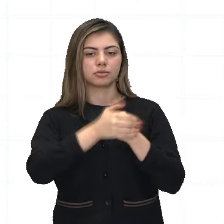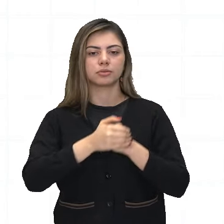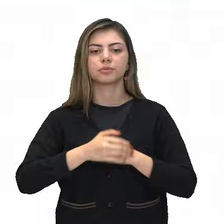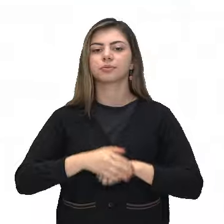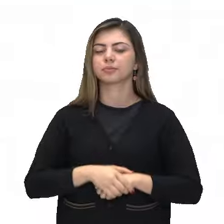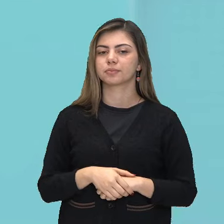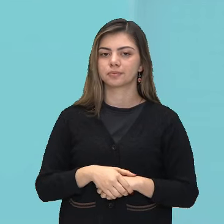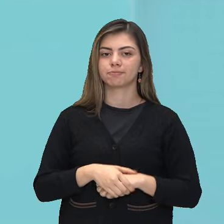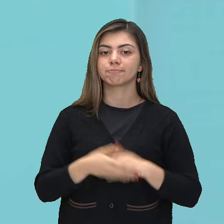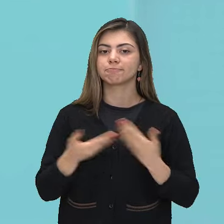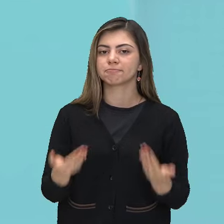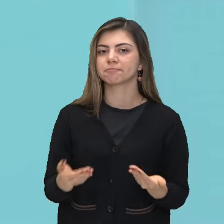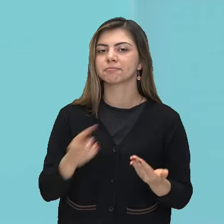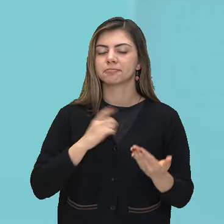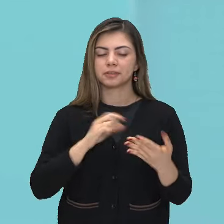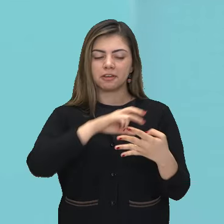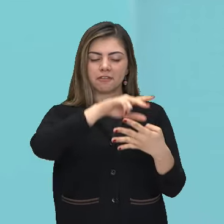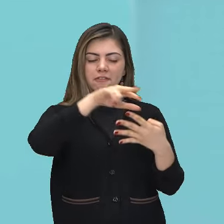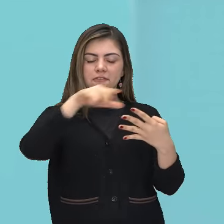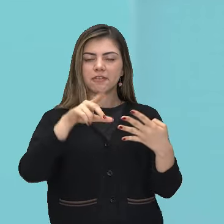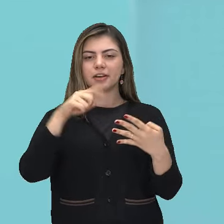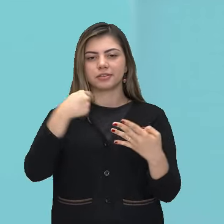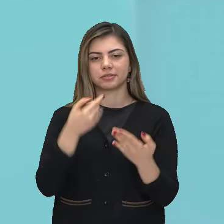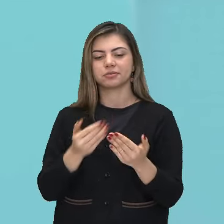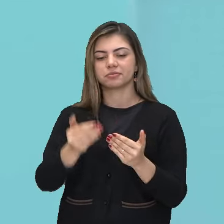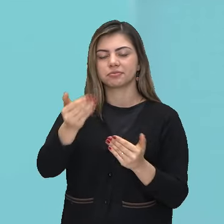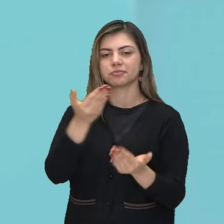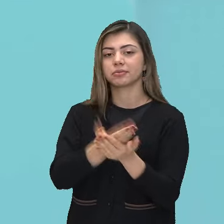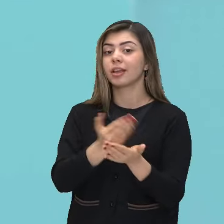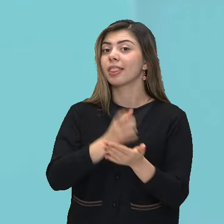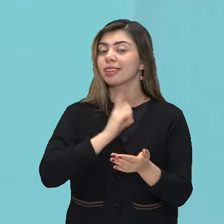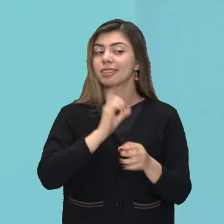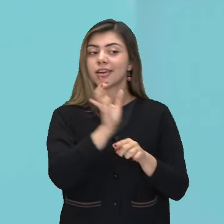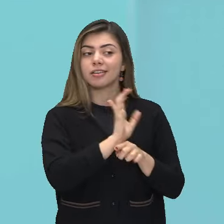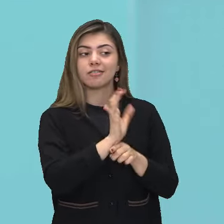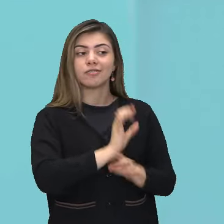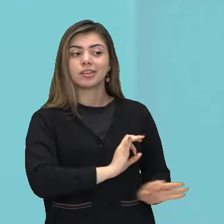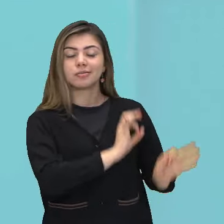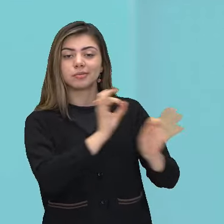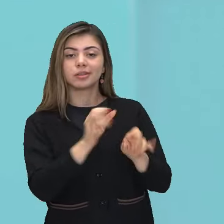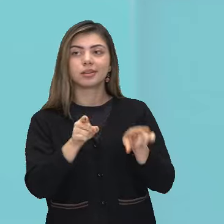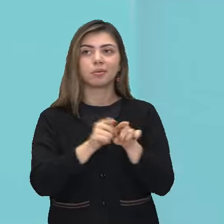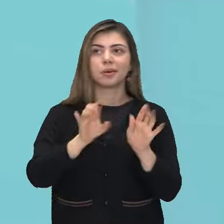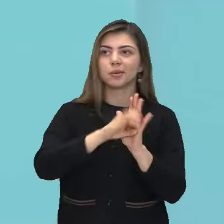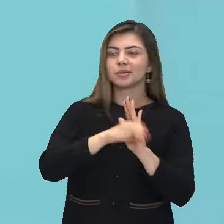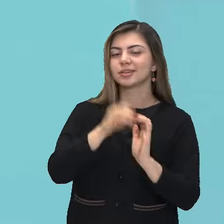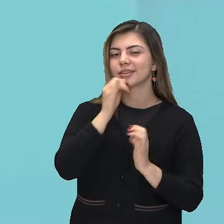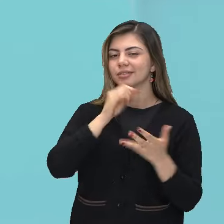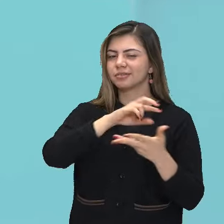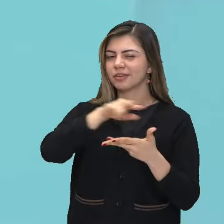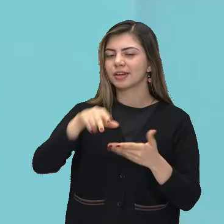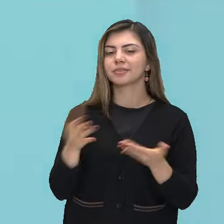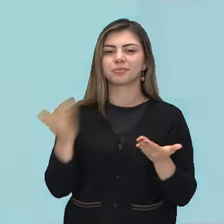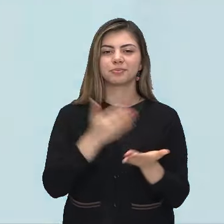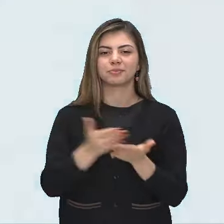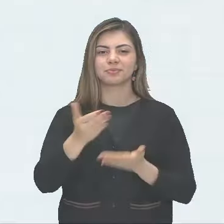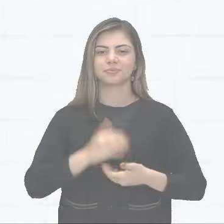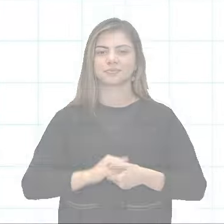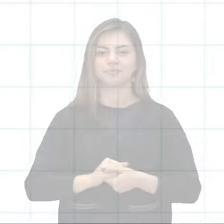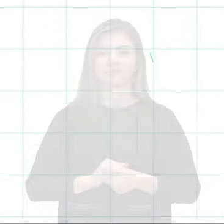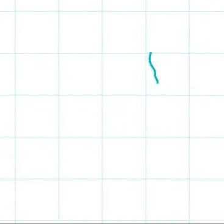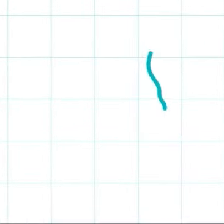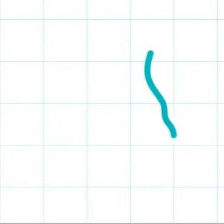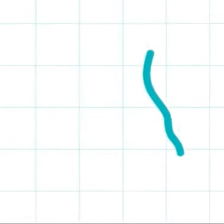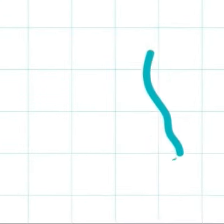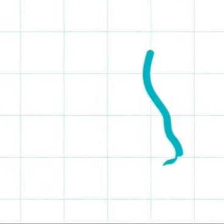texto Então a gente tem bastante coisa tem vídeo tem conceito tem exemplo Então bora pra nossa aula